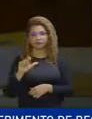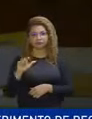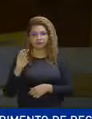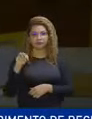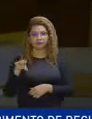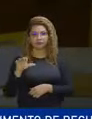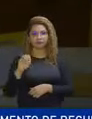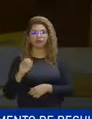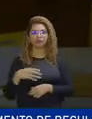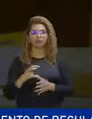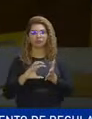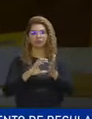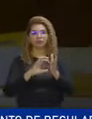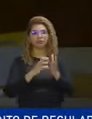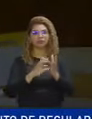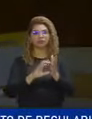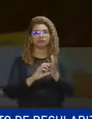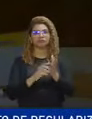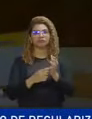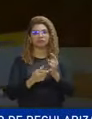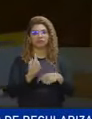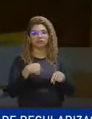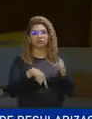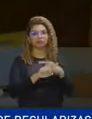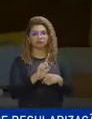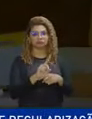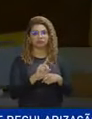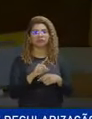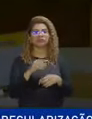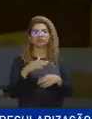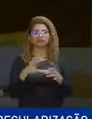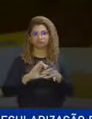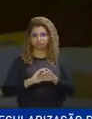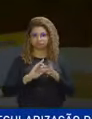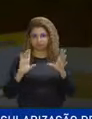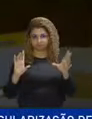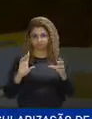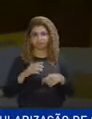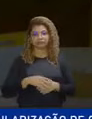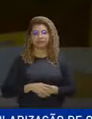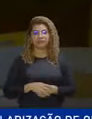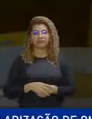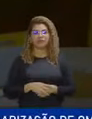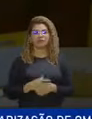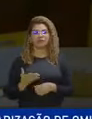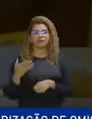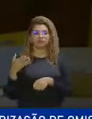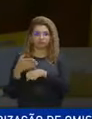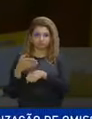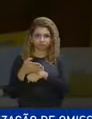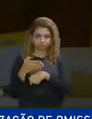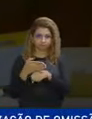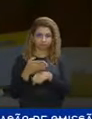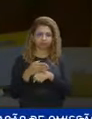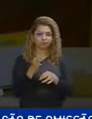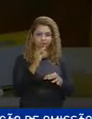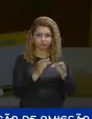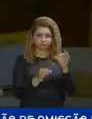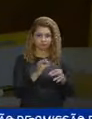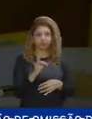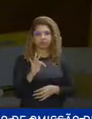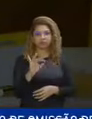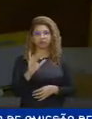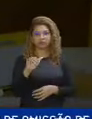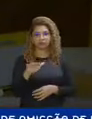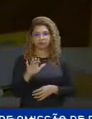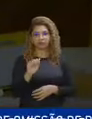Partido Renovação Democrática e atuarão nesse processo como vogais juízes e juízas Tina Souza,